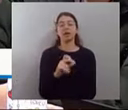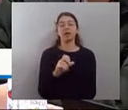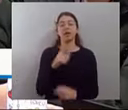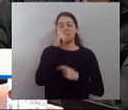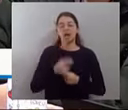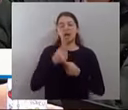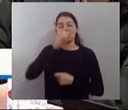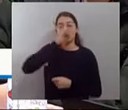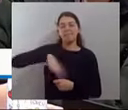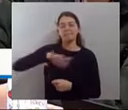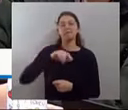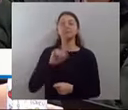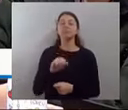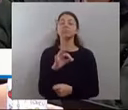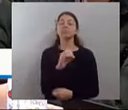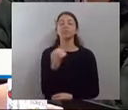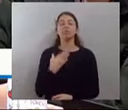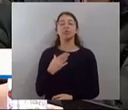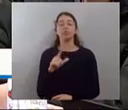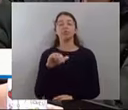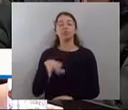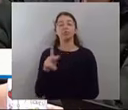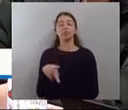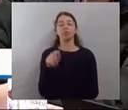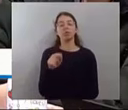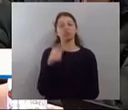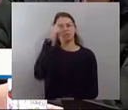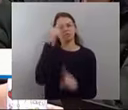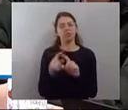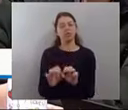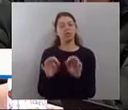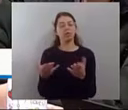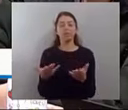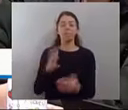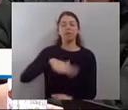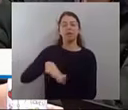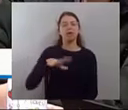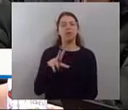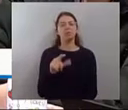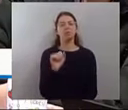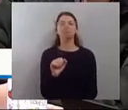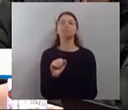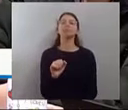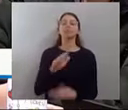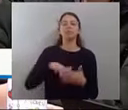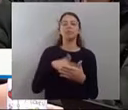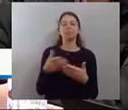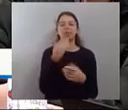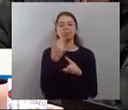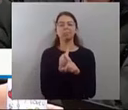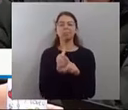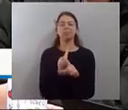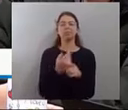da Foodlink. Atualmente o território da área metropolitana de Lisboa não integra o planeamento alimentar nas suas políticas de